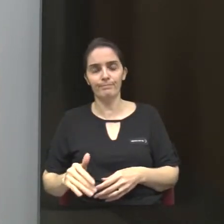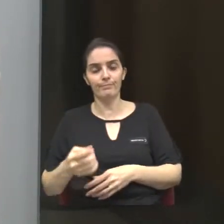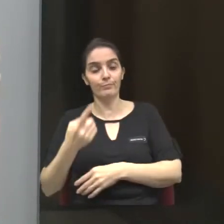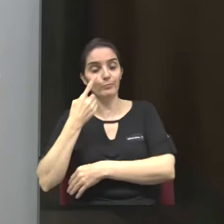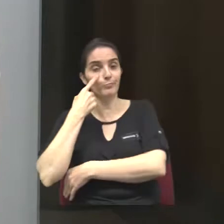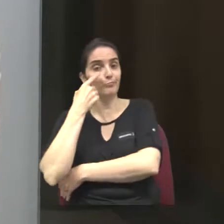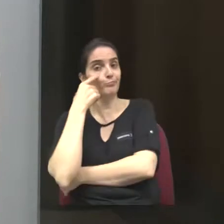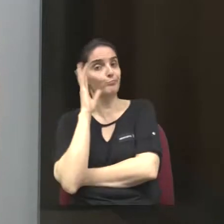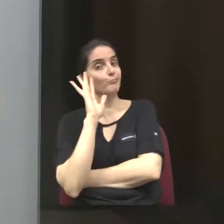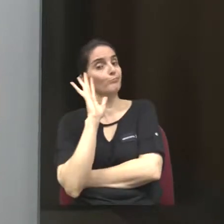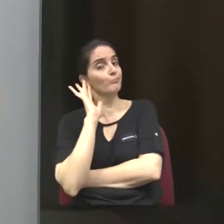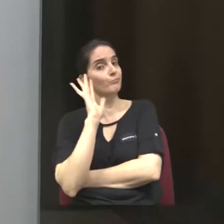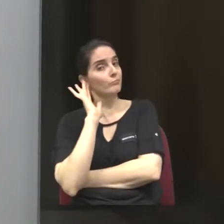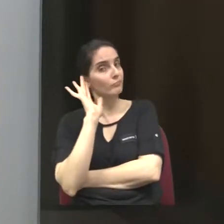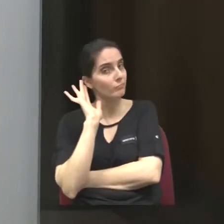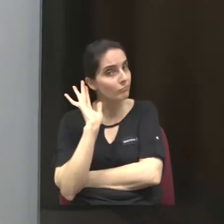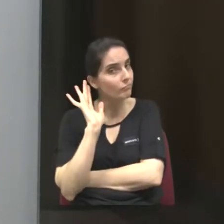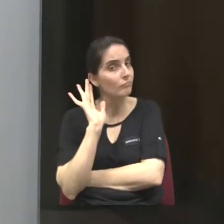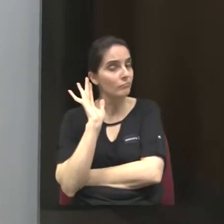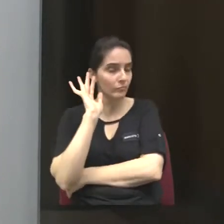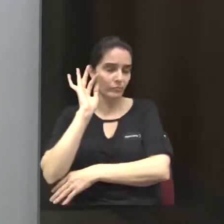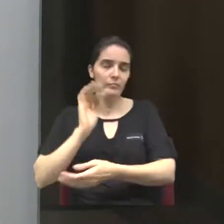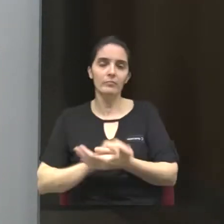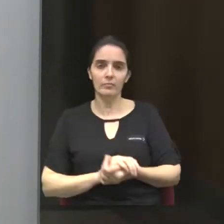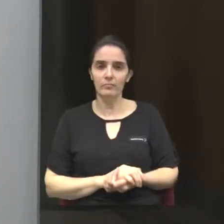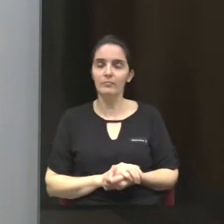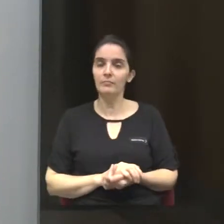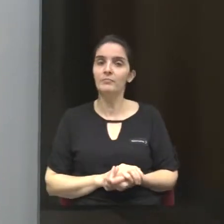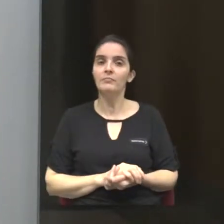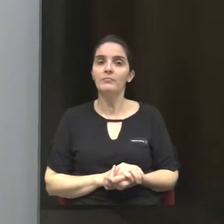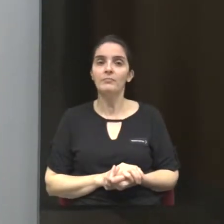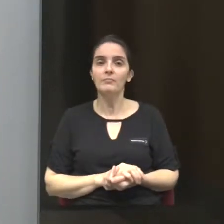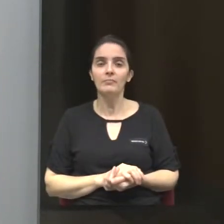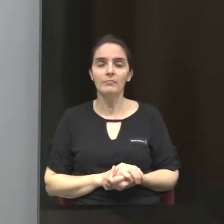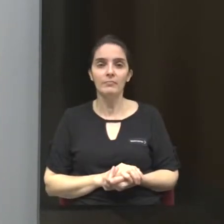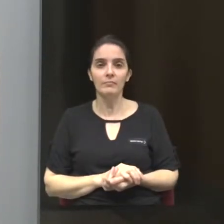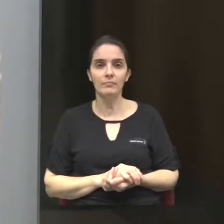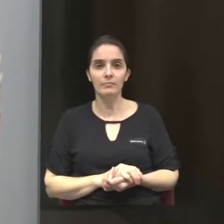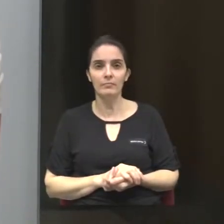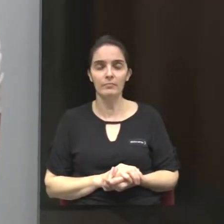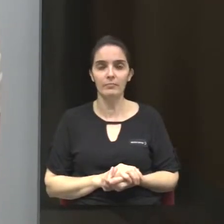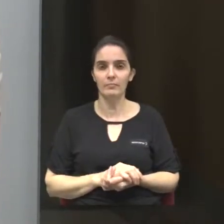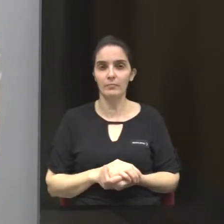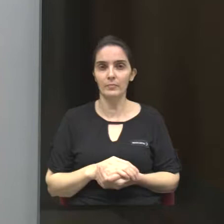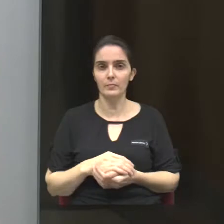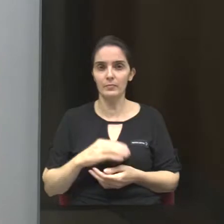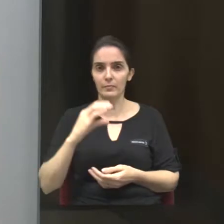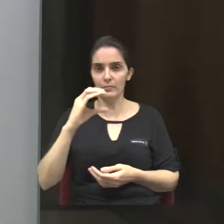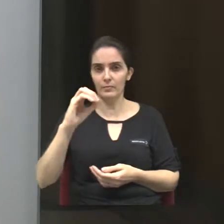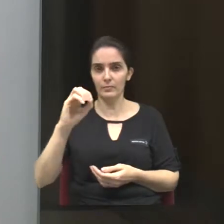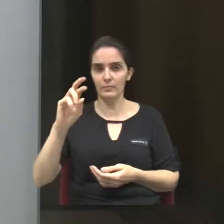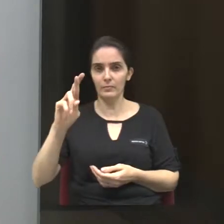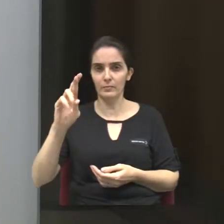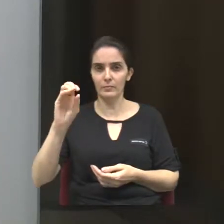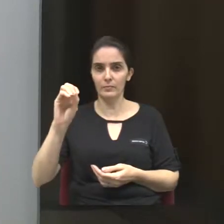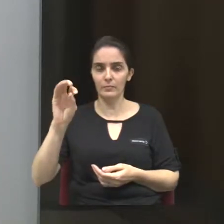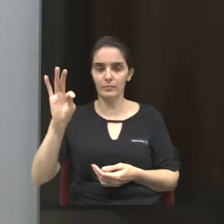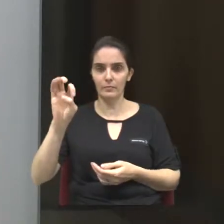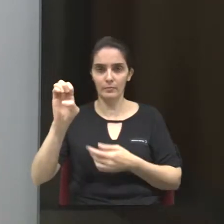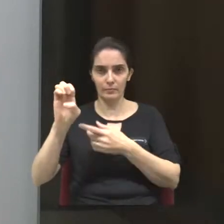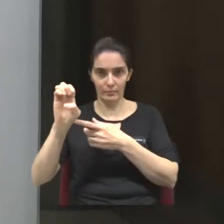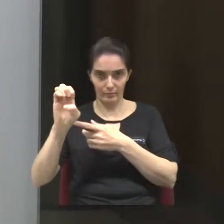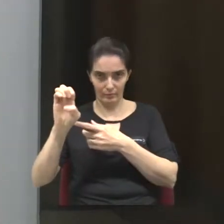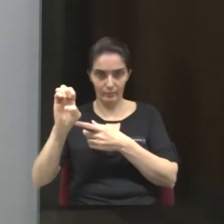fazendo, fazemos isso. Normalmente, tem aquele corote também, que é muito usado pela